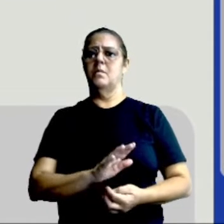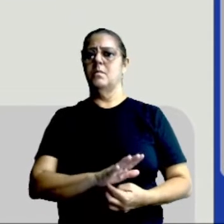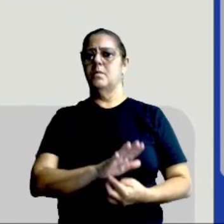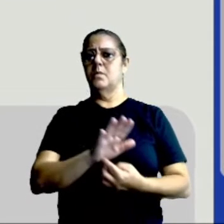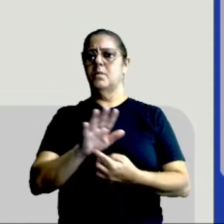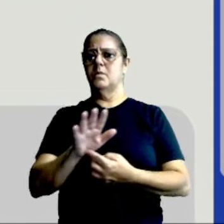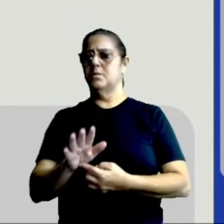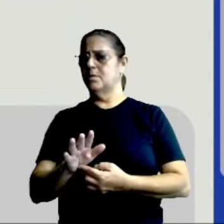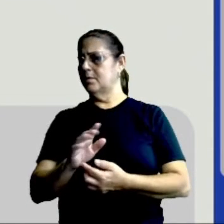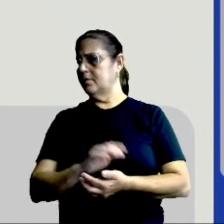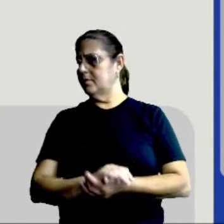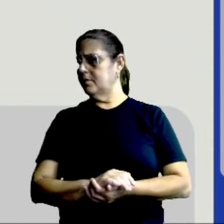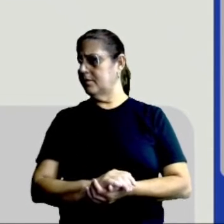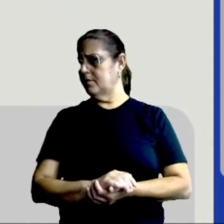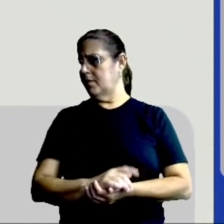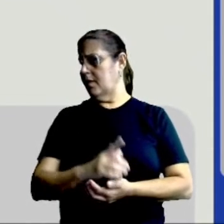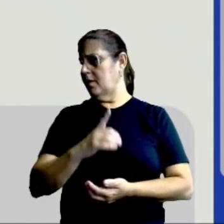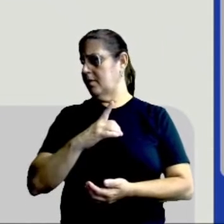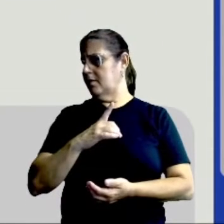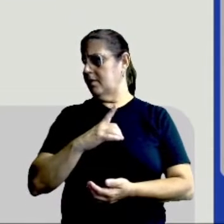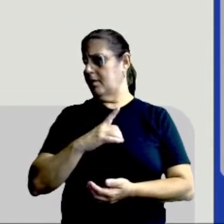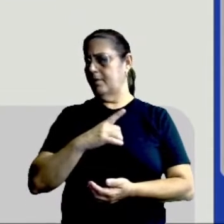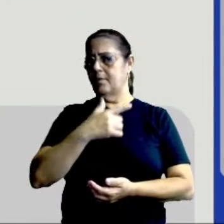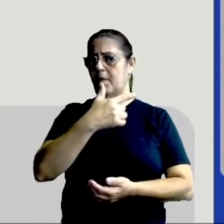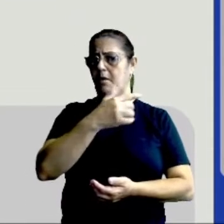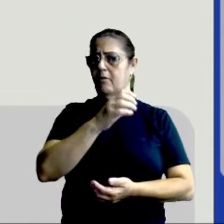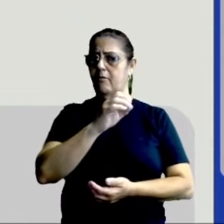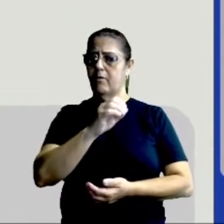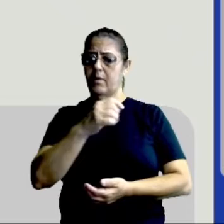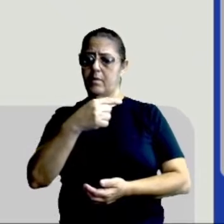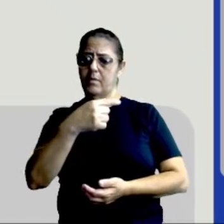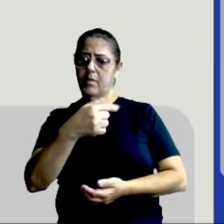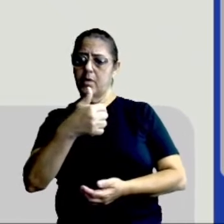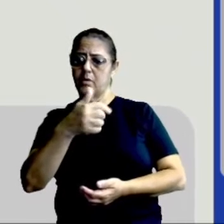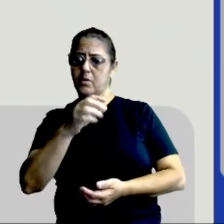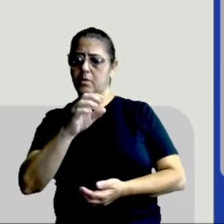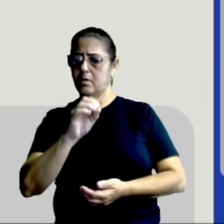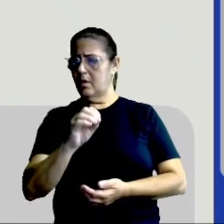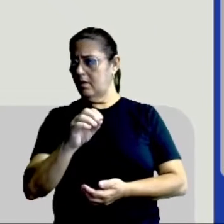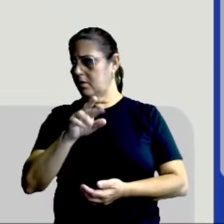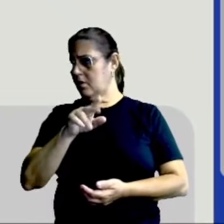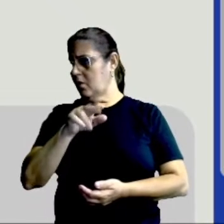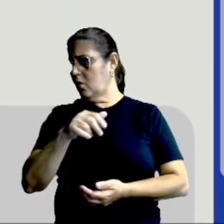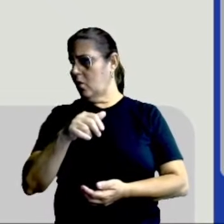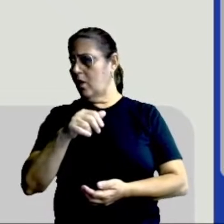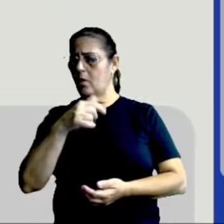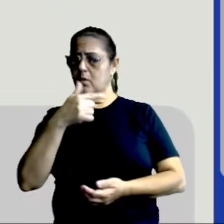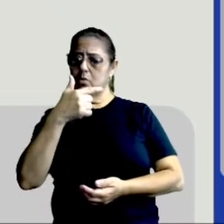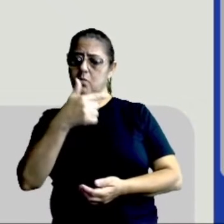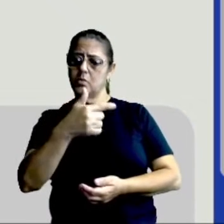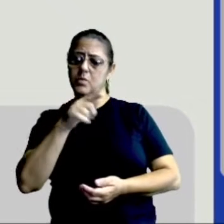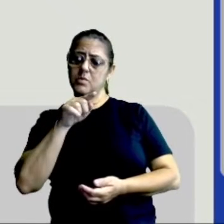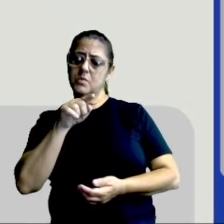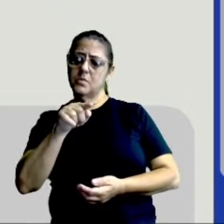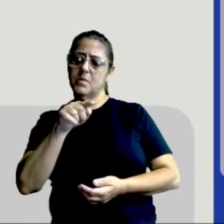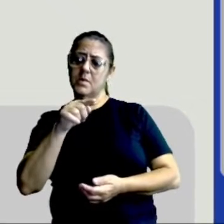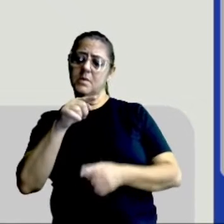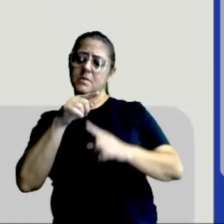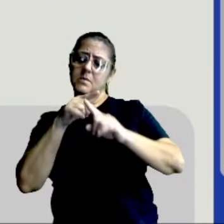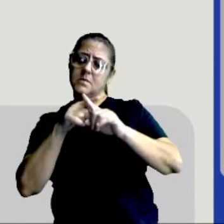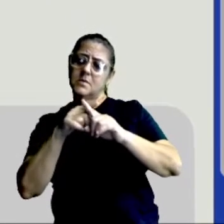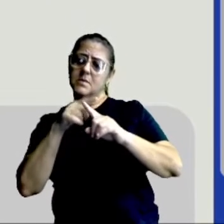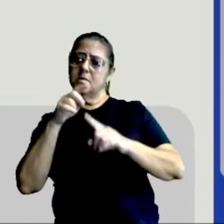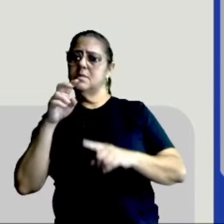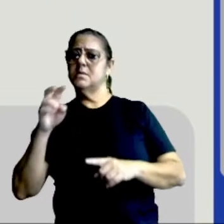mostrado aqui embaixo, né? Então, primeiro membro igual segundo membro. São duas expressões aqui, ó, escritas com